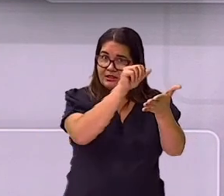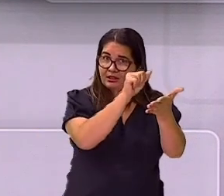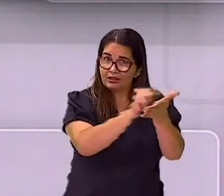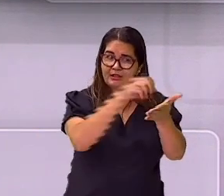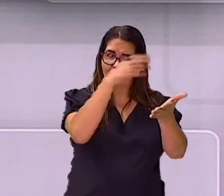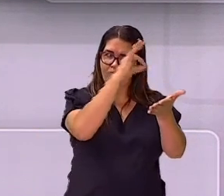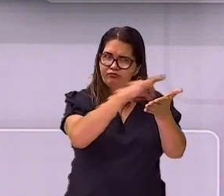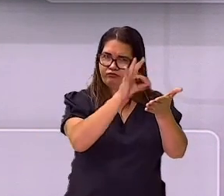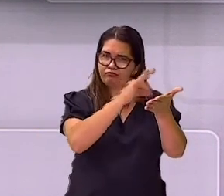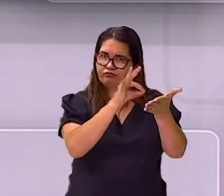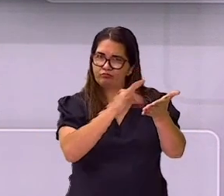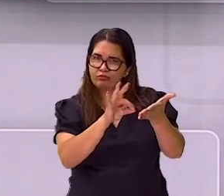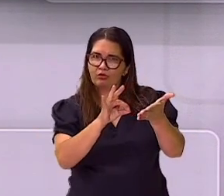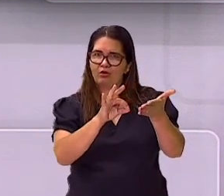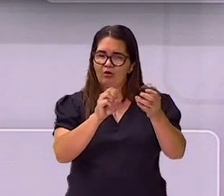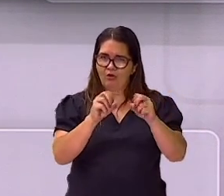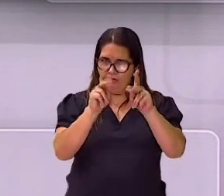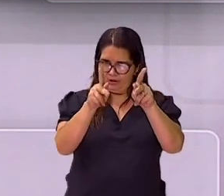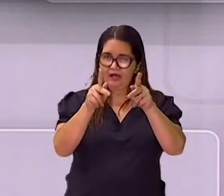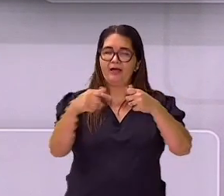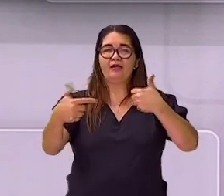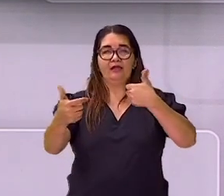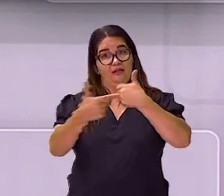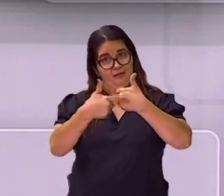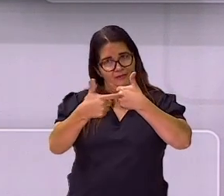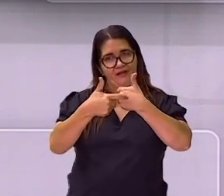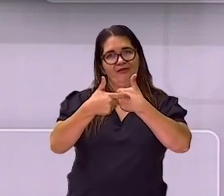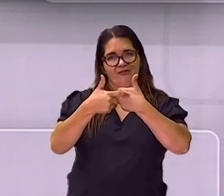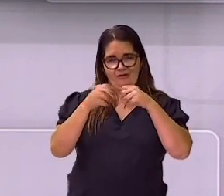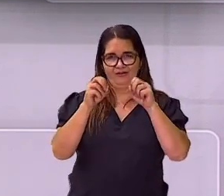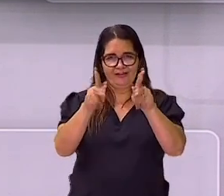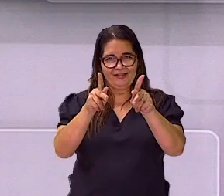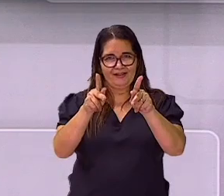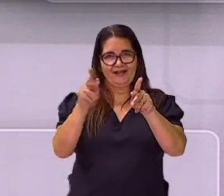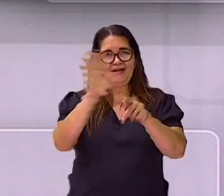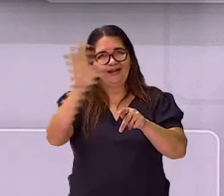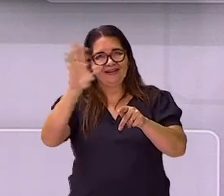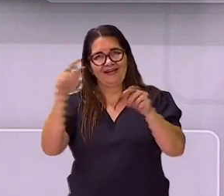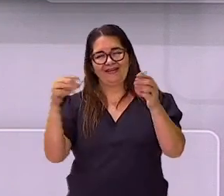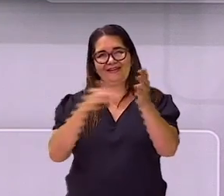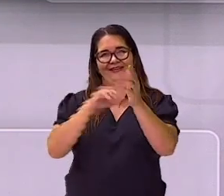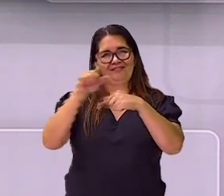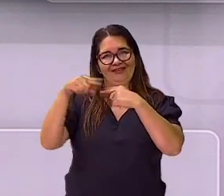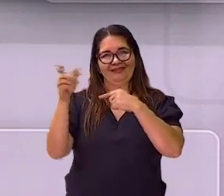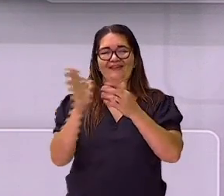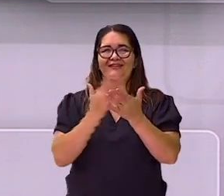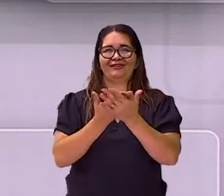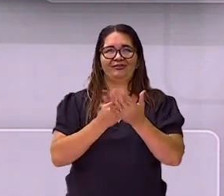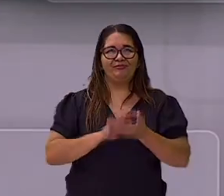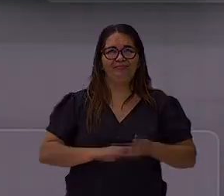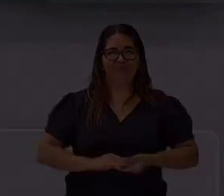inscreva, ative o sininho, YouTube SMED-GV. Abraço a todos.